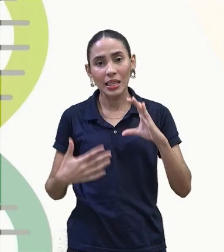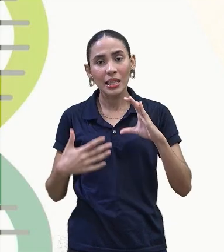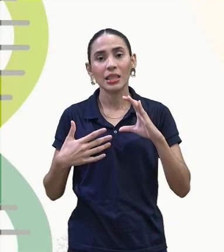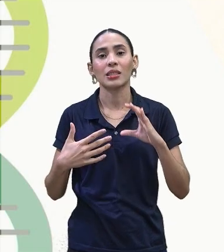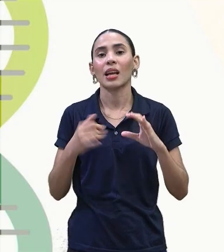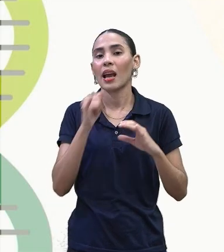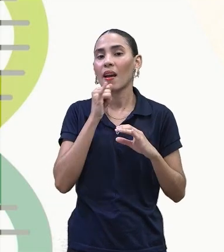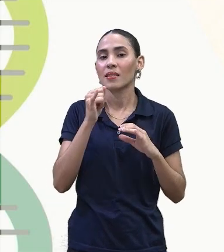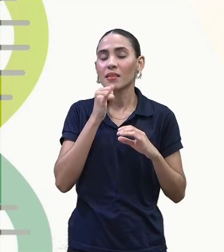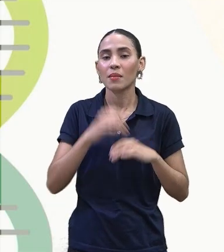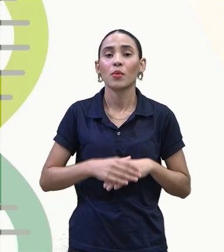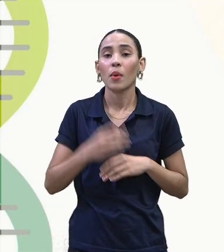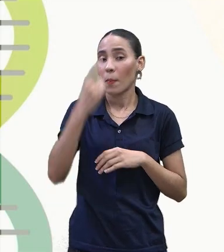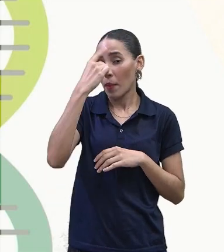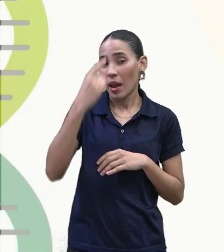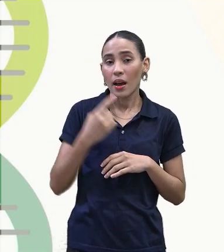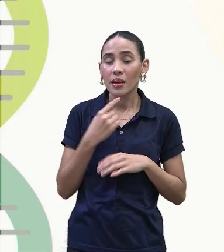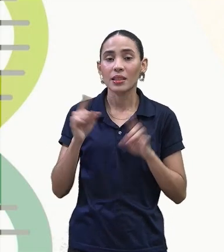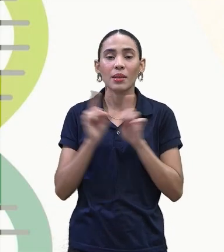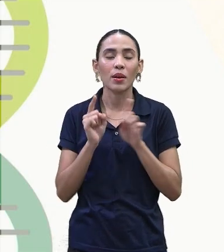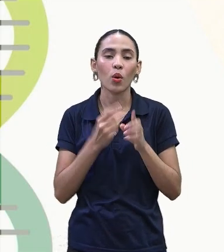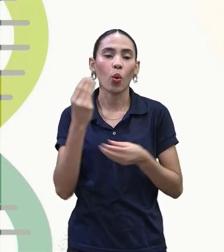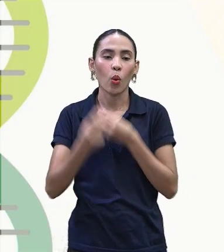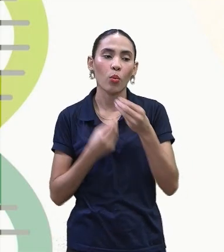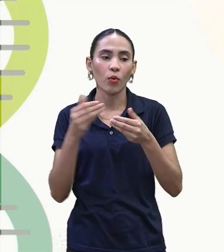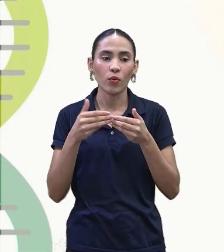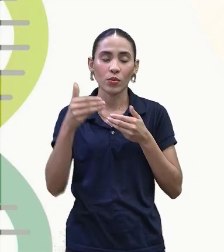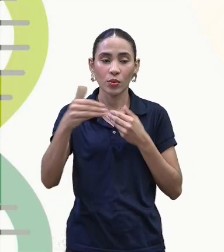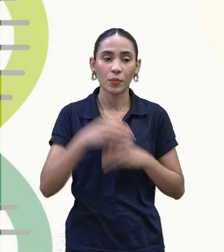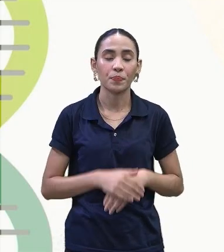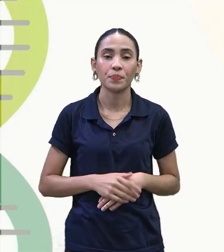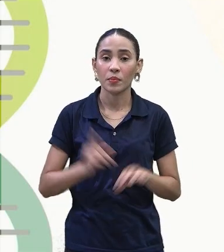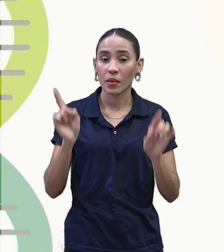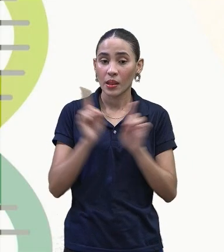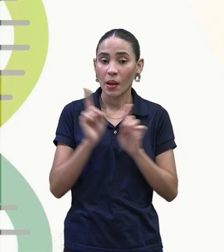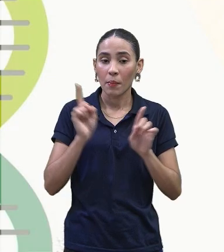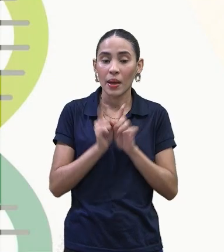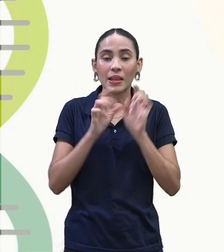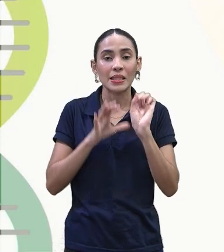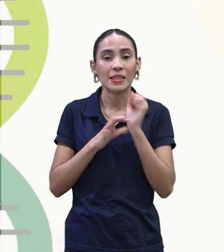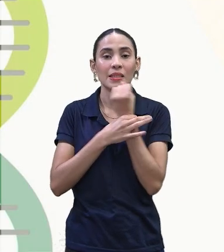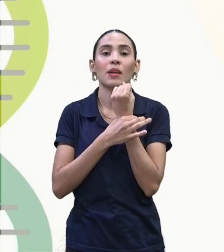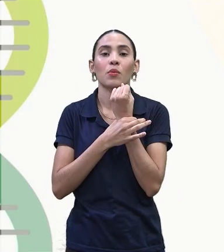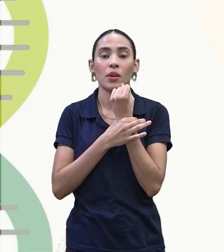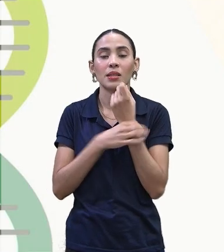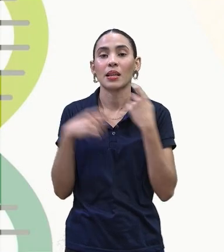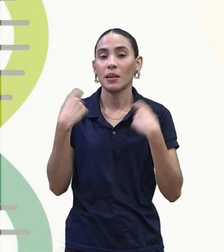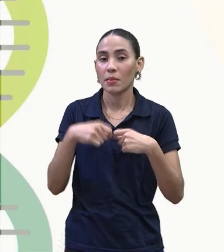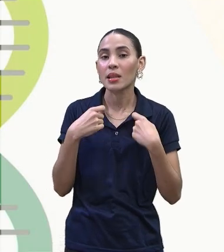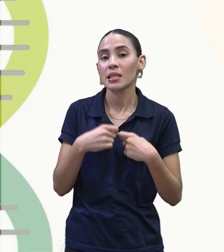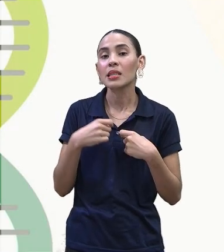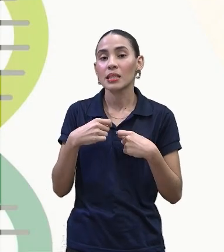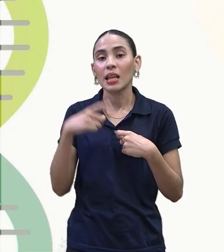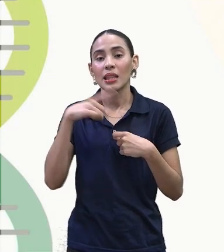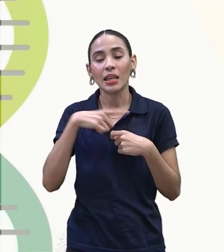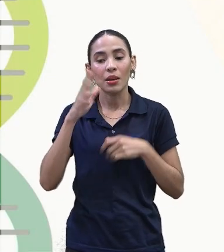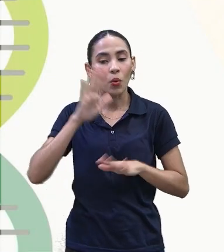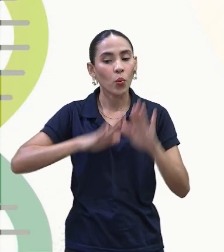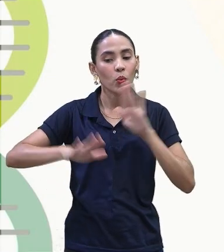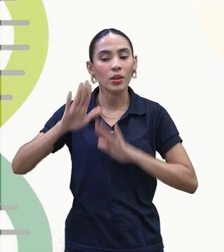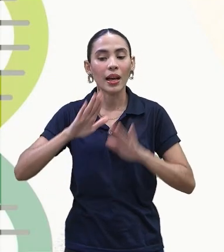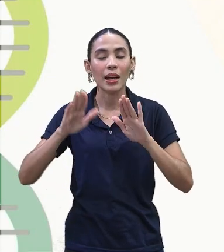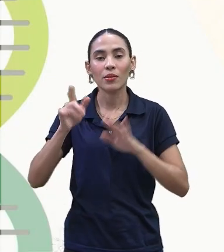eles são, a sua aparência e como eles funcionam. E também, né, na segurança, que precisam ser, então,